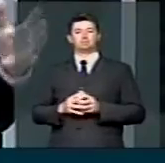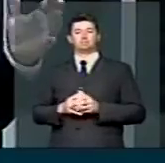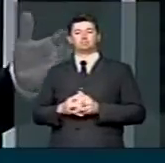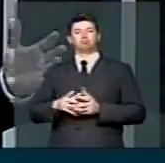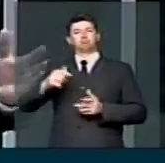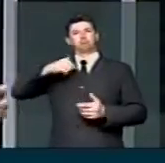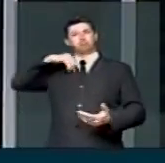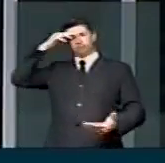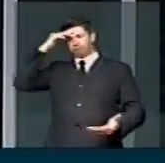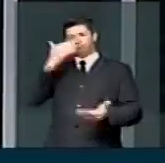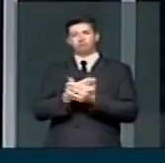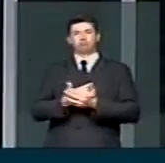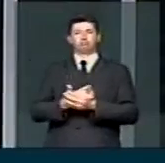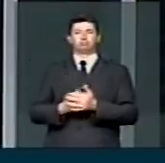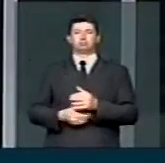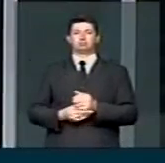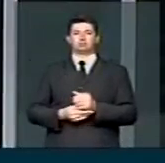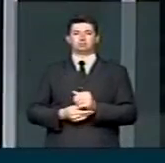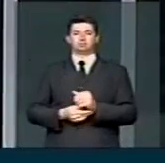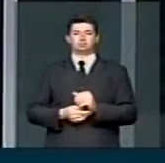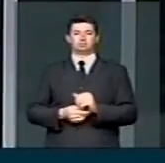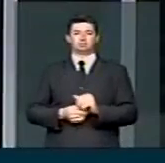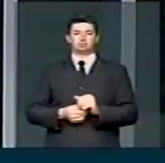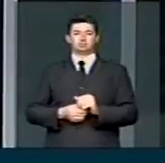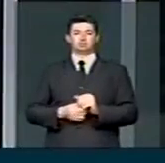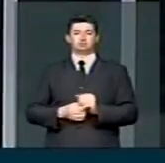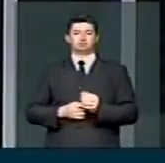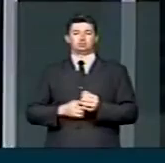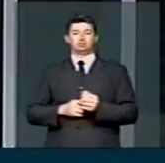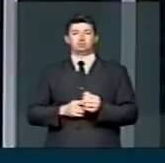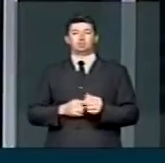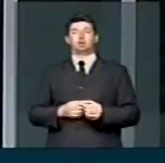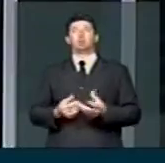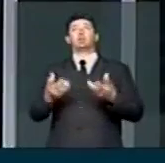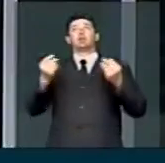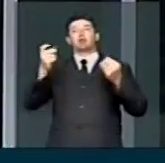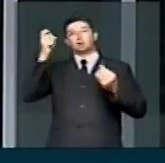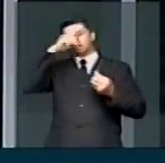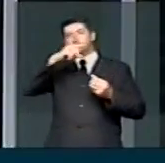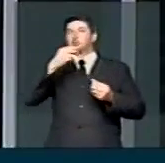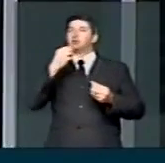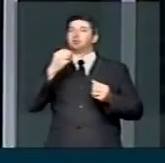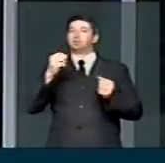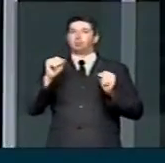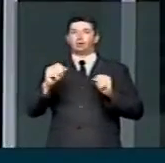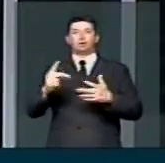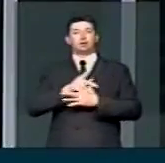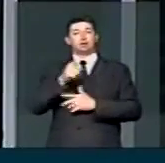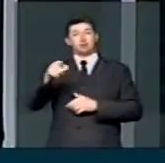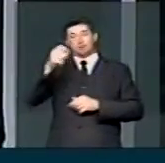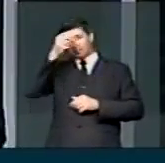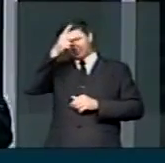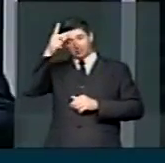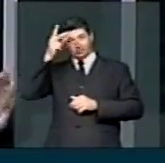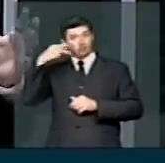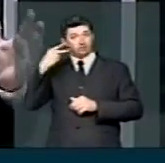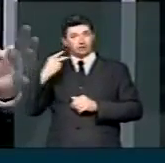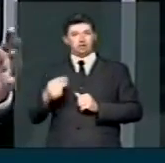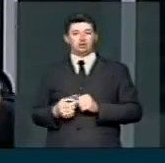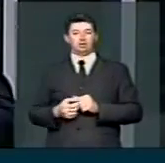a minha convicção de como deve ser difícil para esses prefeitos e